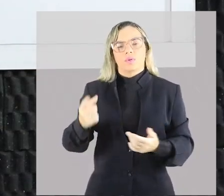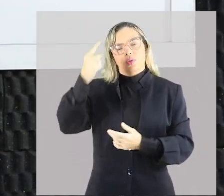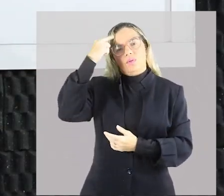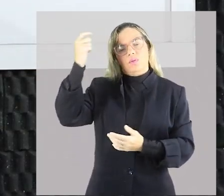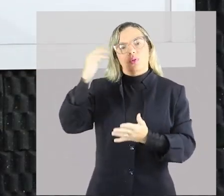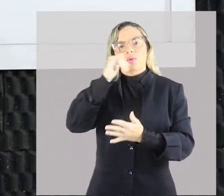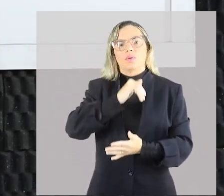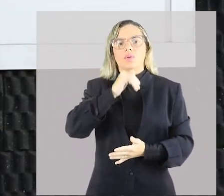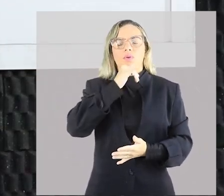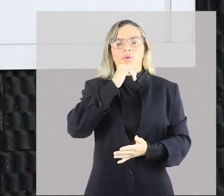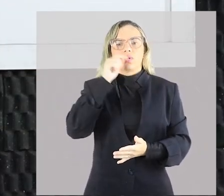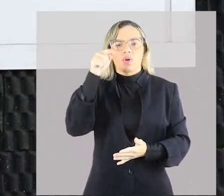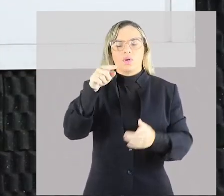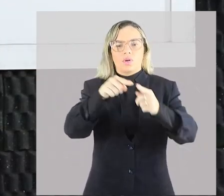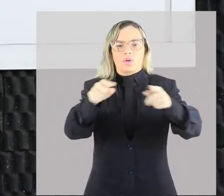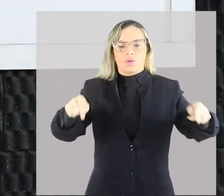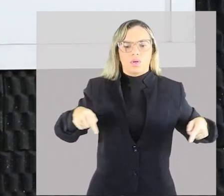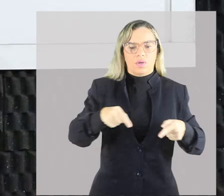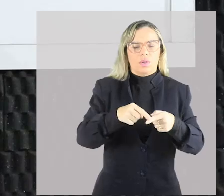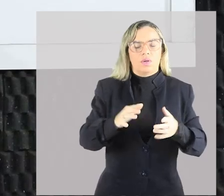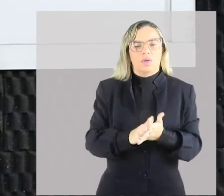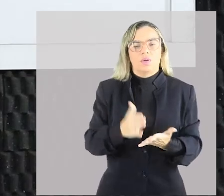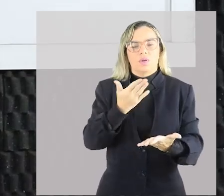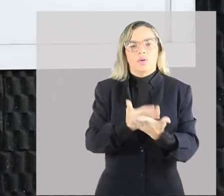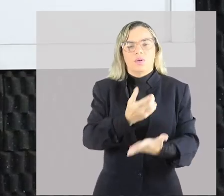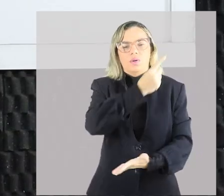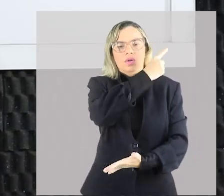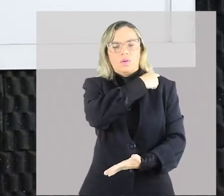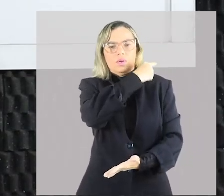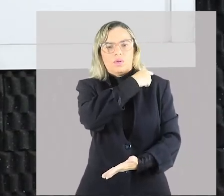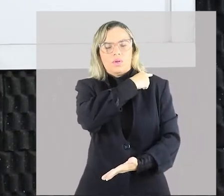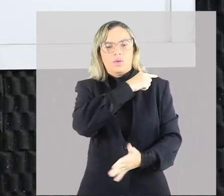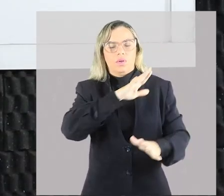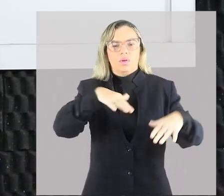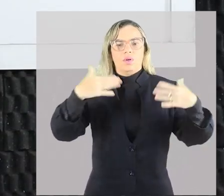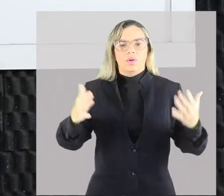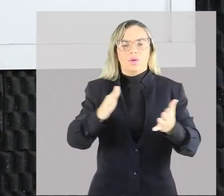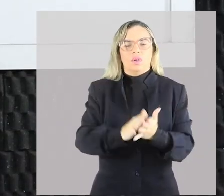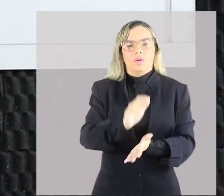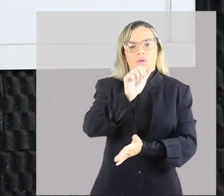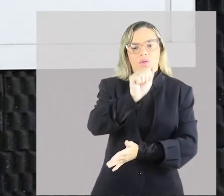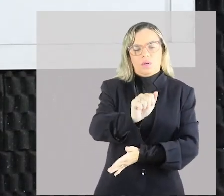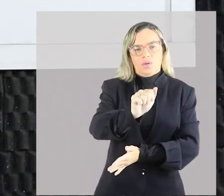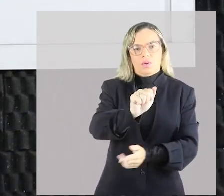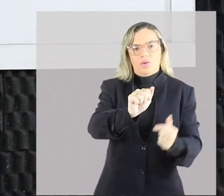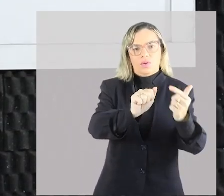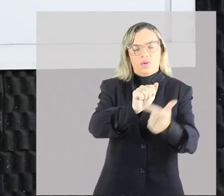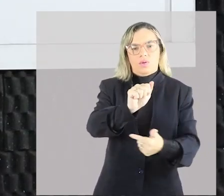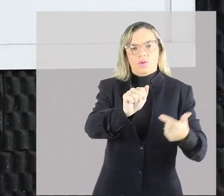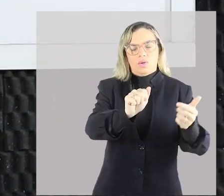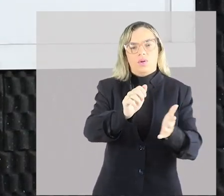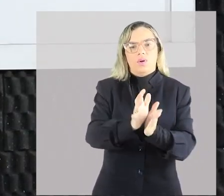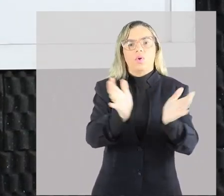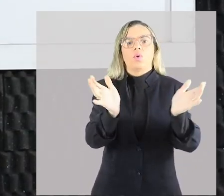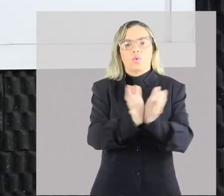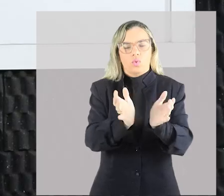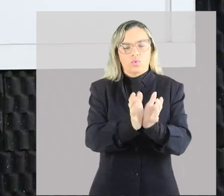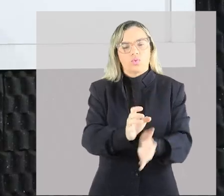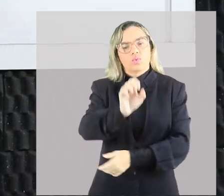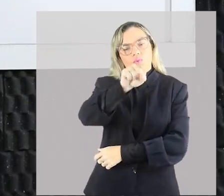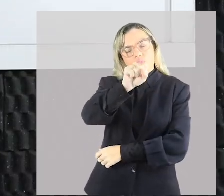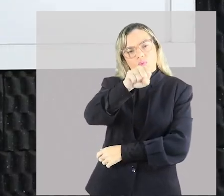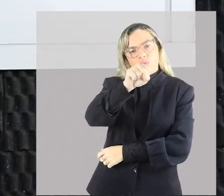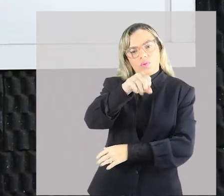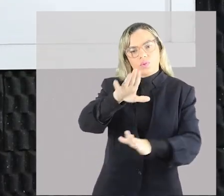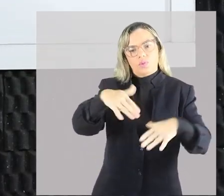exemplo, a turma de vocês, minha primeira série lá do ensino médio, minha turma A, aquilo ali é um conjunto? Sim. Quando